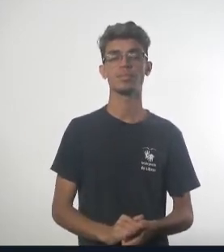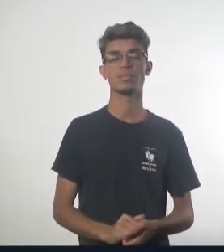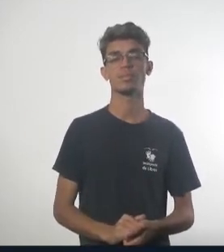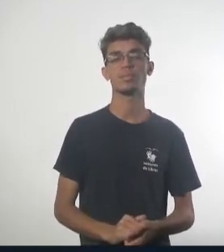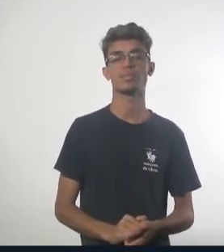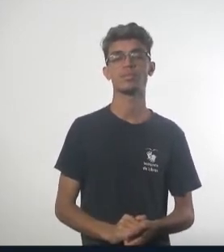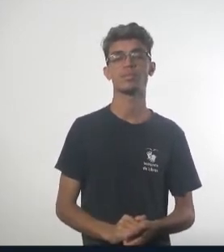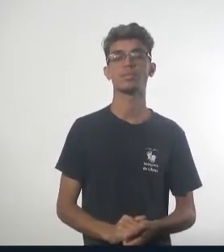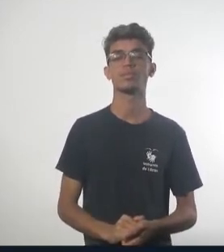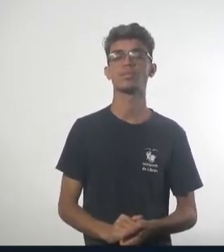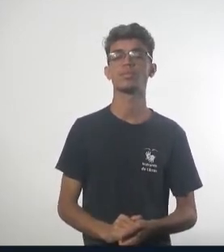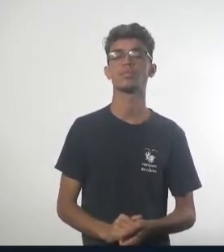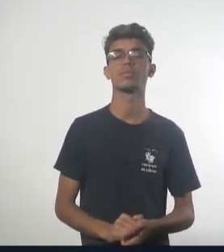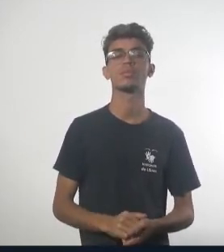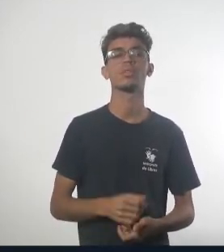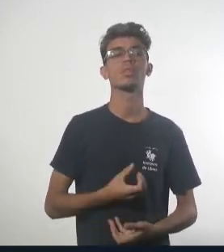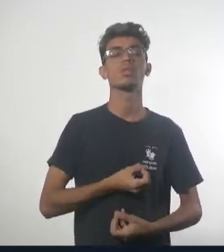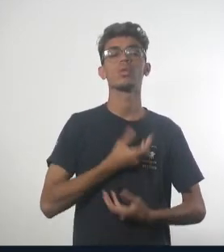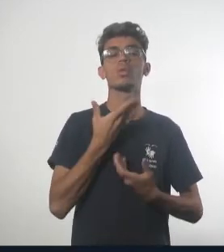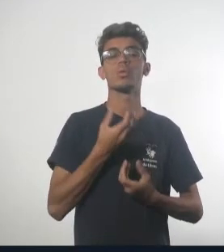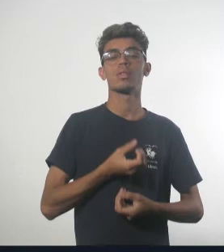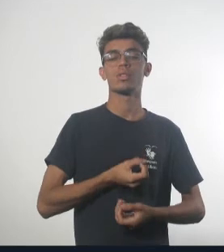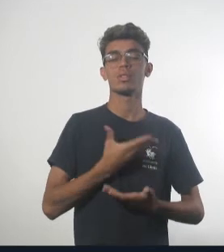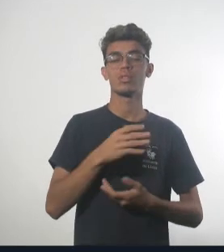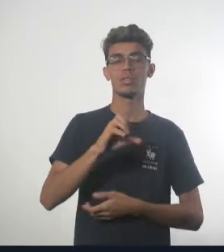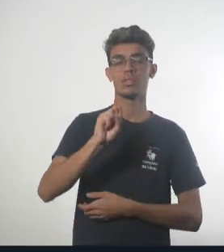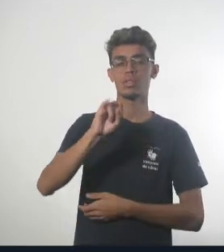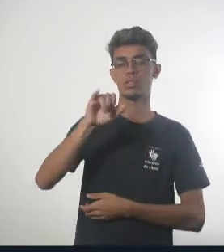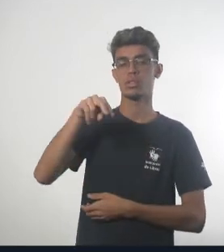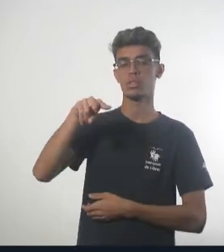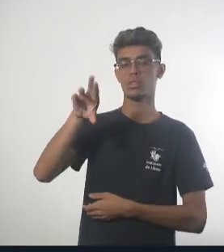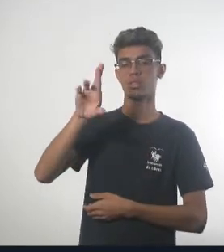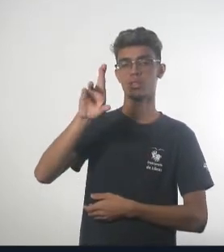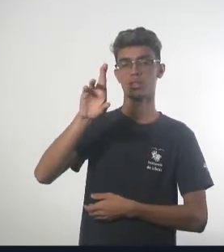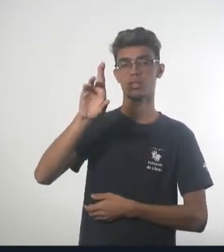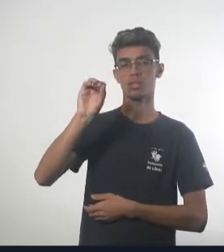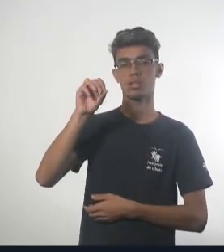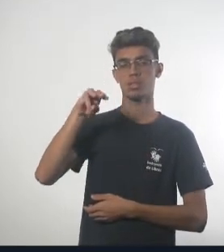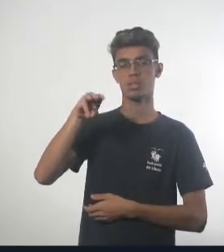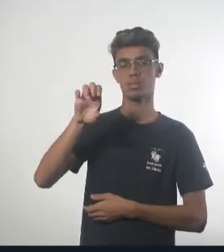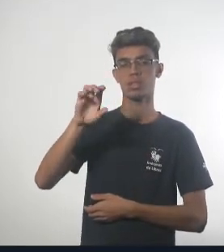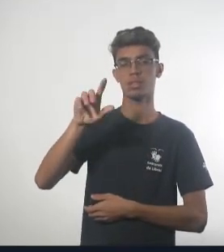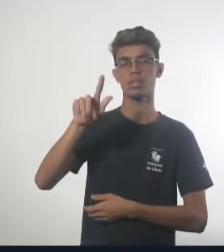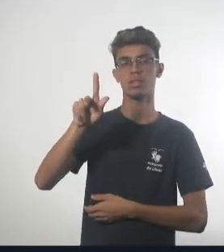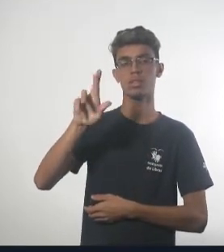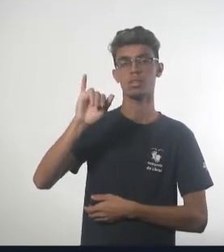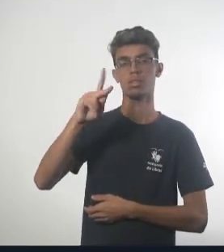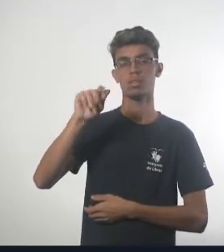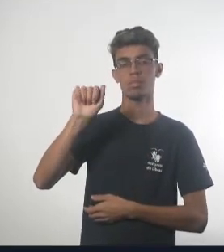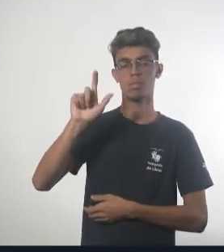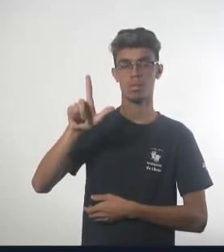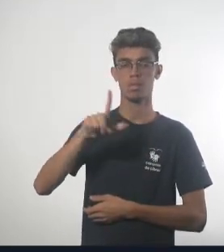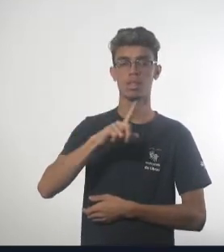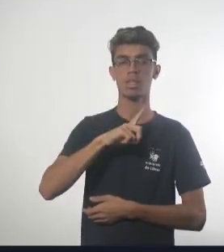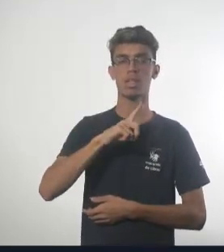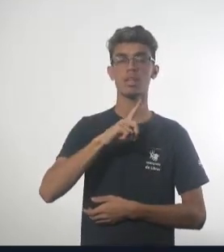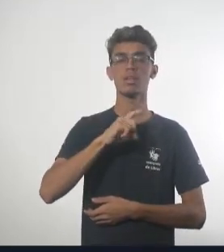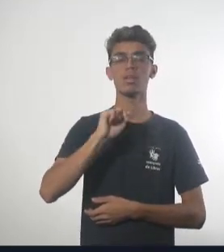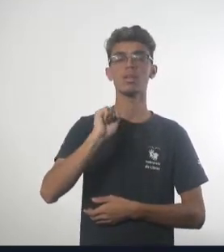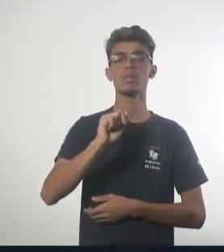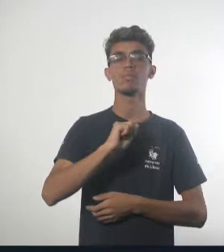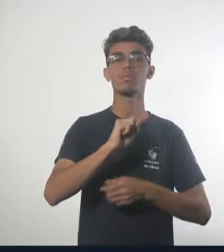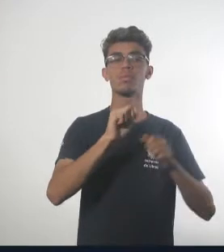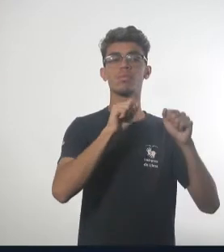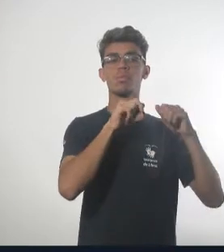Trouxemos também uma atualização em relação aos surtos de síndrome gripal. Então, nesse primeiro gráfico, nós temos a distribuição desses surtos de